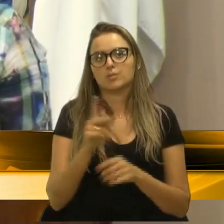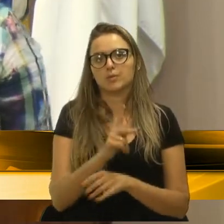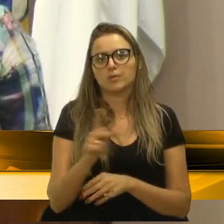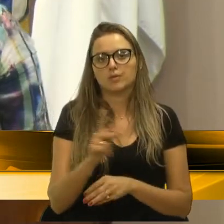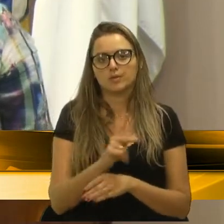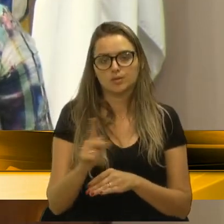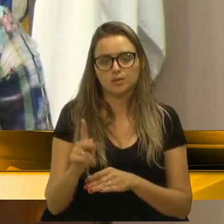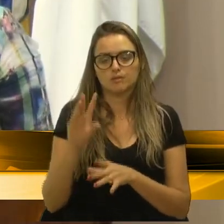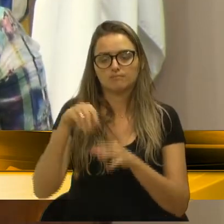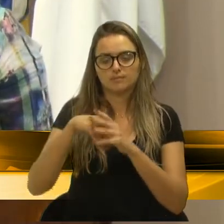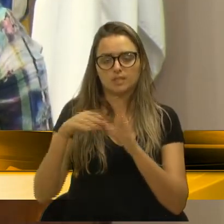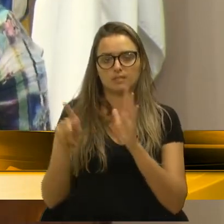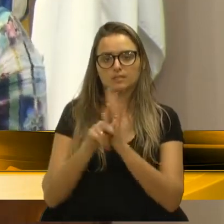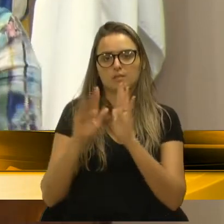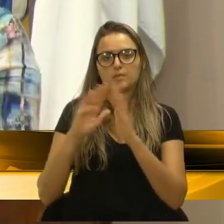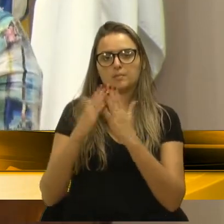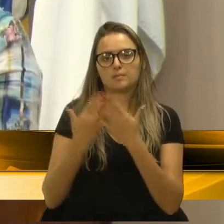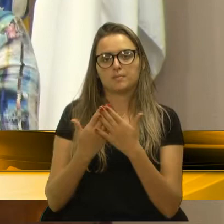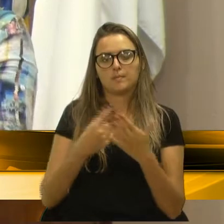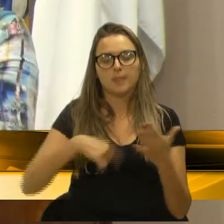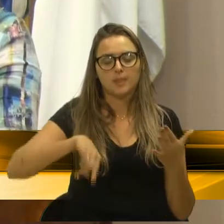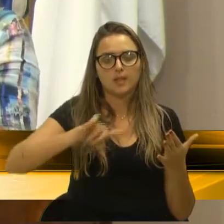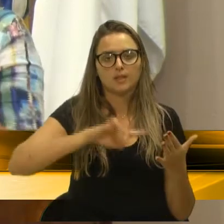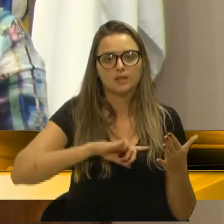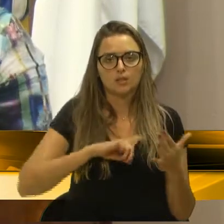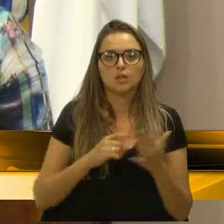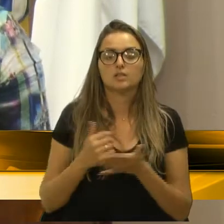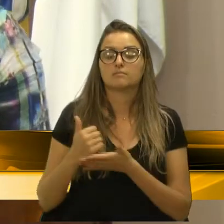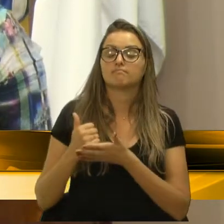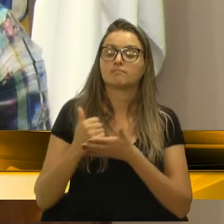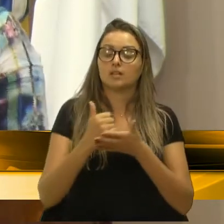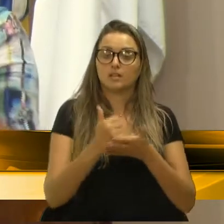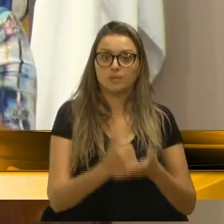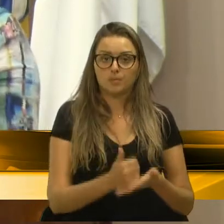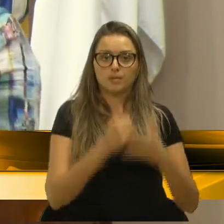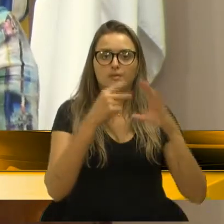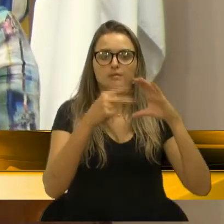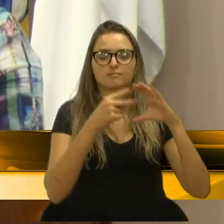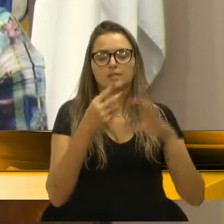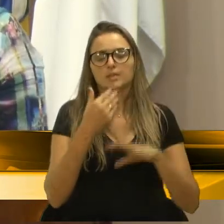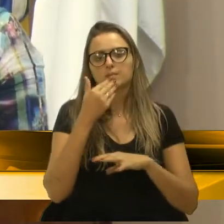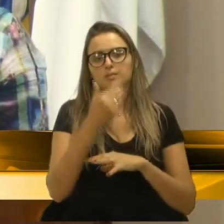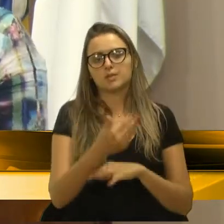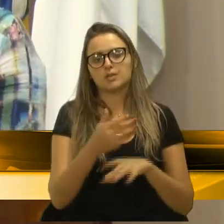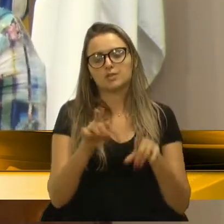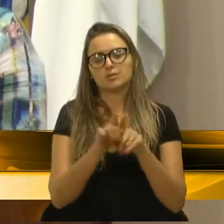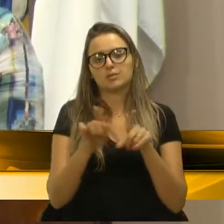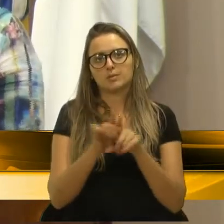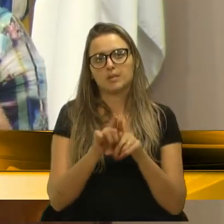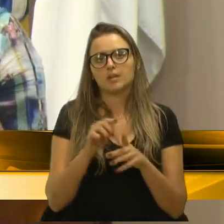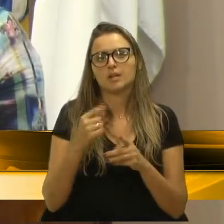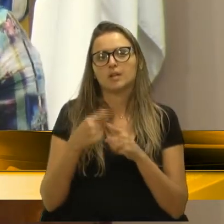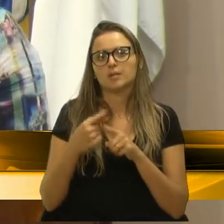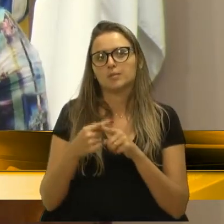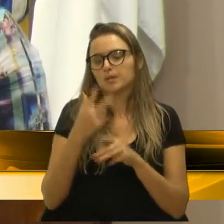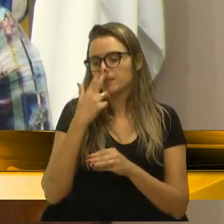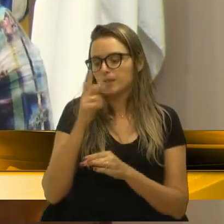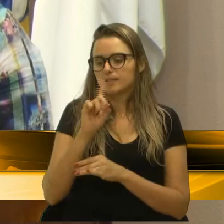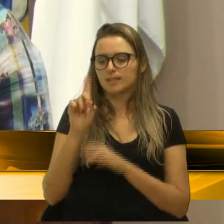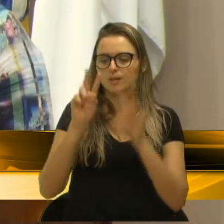professores nas suas escolas. E a gente está aqui dando nosso apoio e cobrando publicamente, porque parece que é um assunto que não se